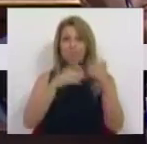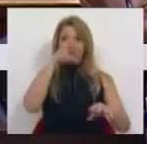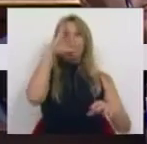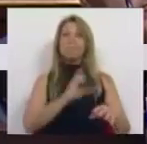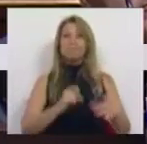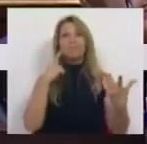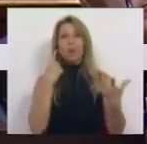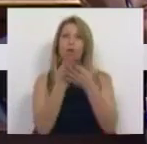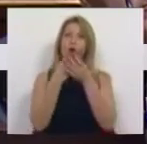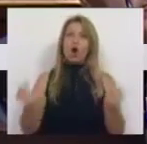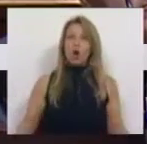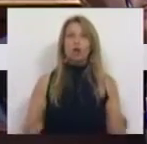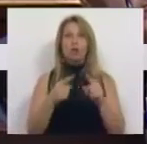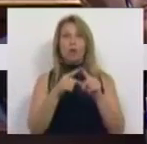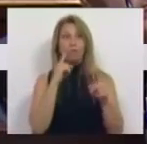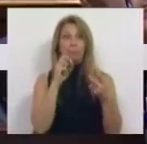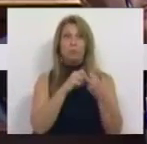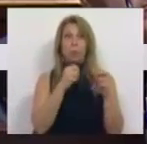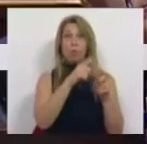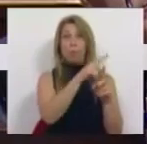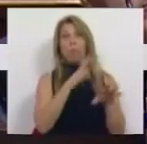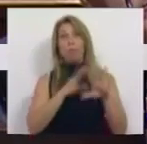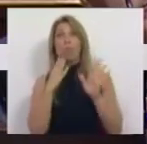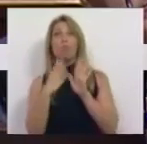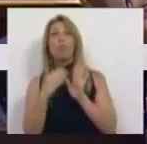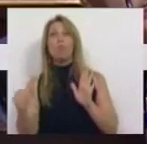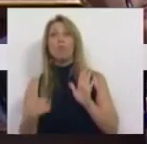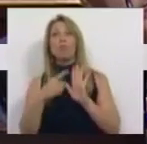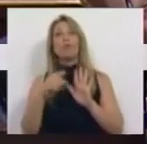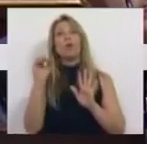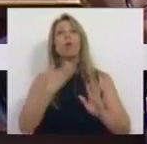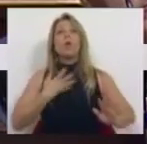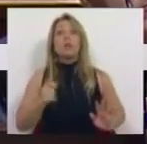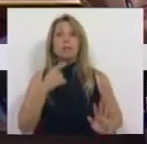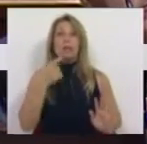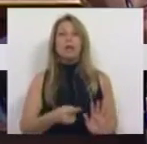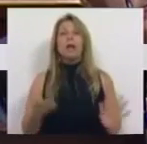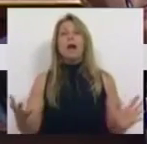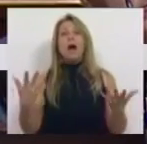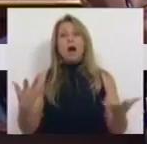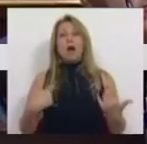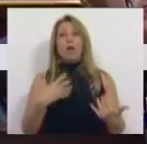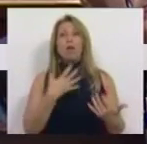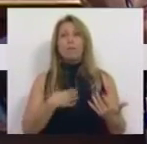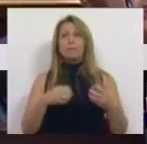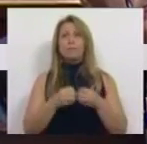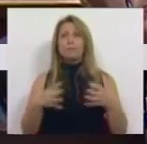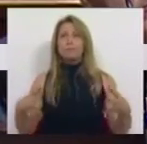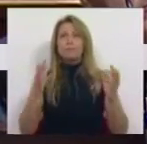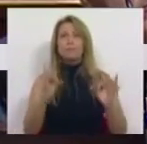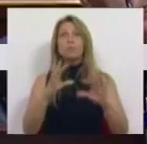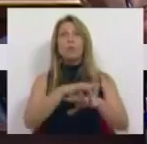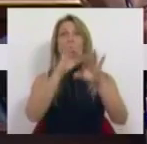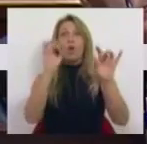pelos especialistas da OCDE? De forma muito breve, gostaria agora de abordar a prestação dos cuidados